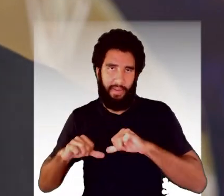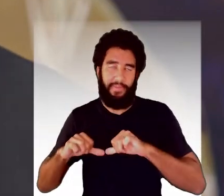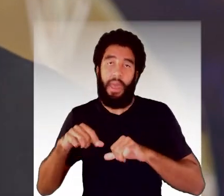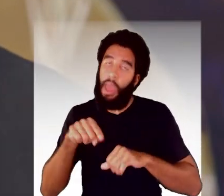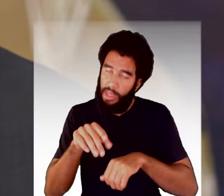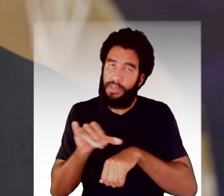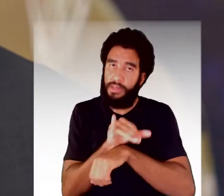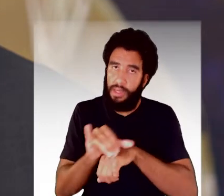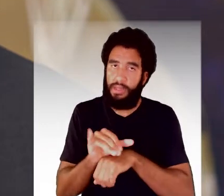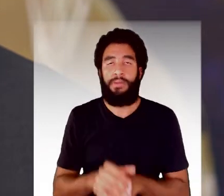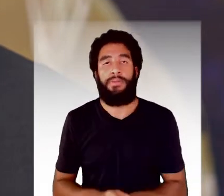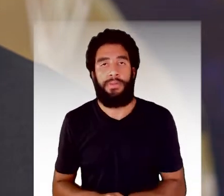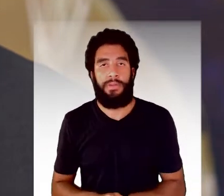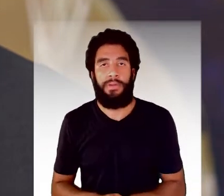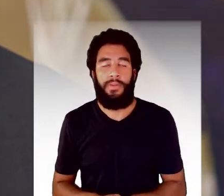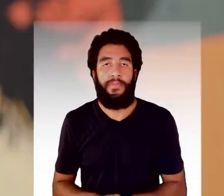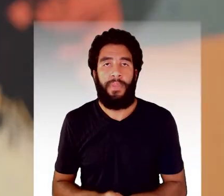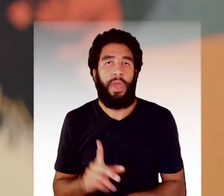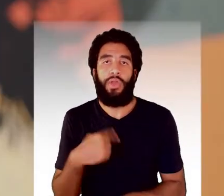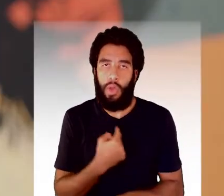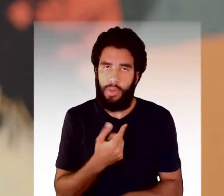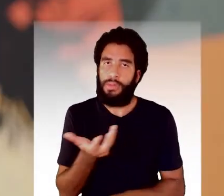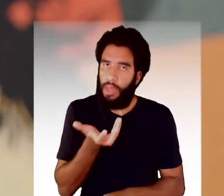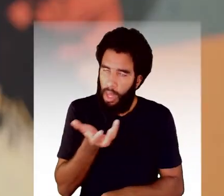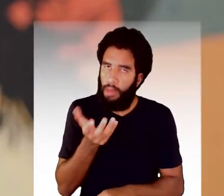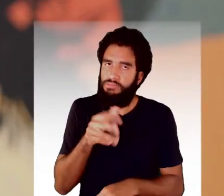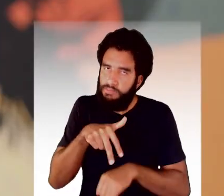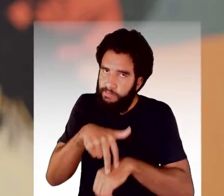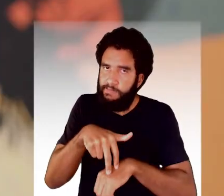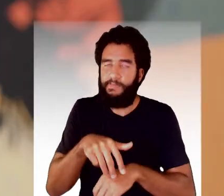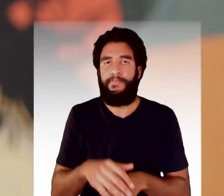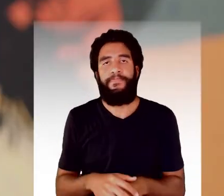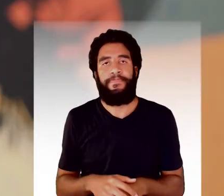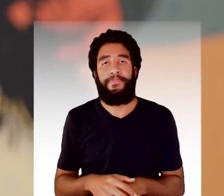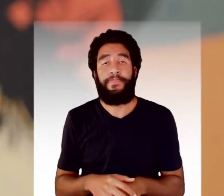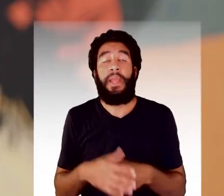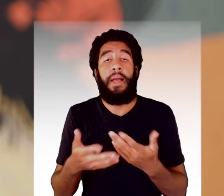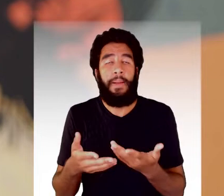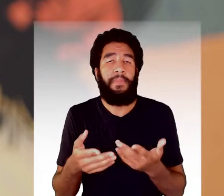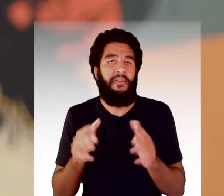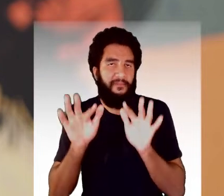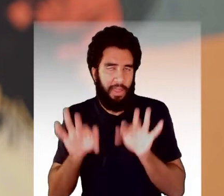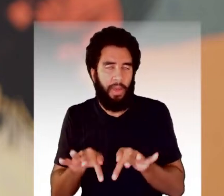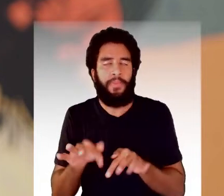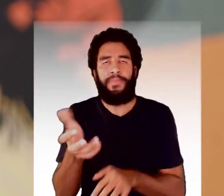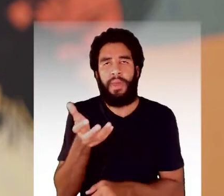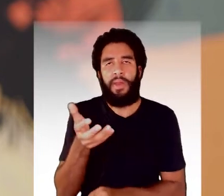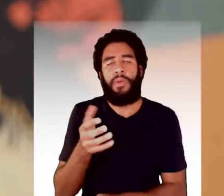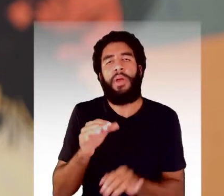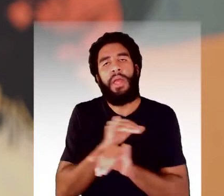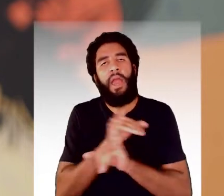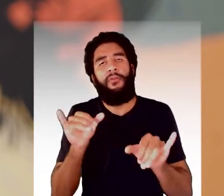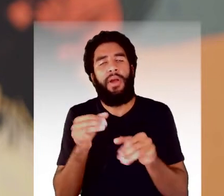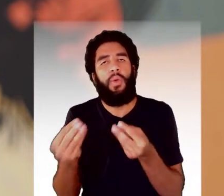que a gente não desconsidera, né? Doutor, para finalizar aqui a nossa roda de conversa, eu gostaria que o senhor falasse o que pode contribuir com